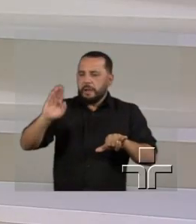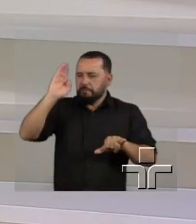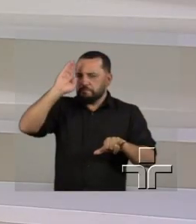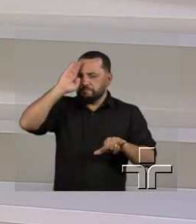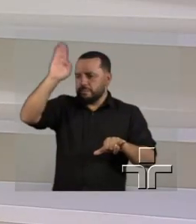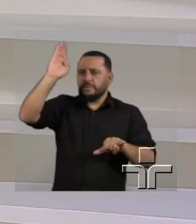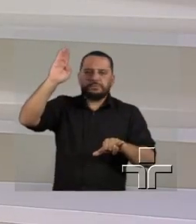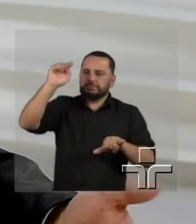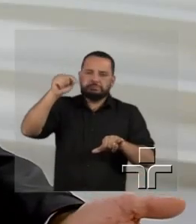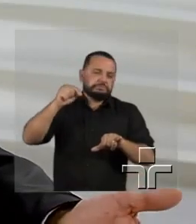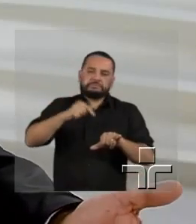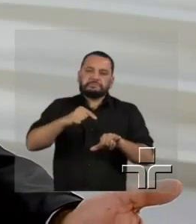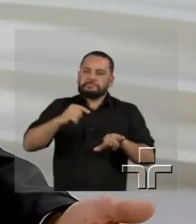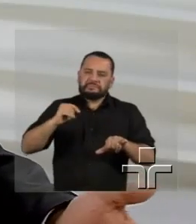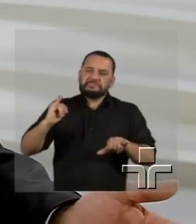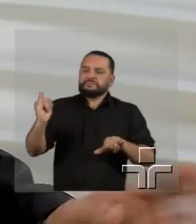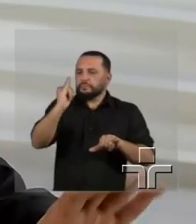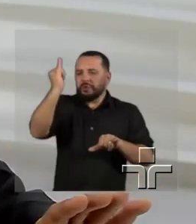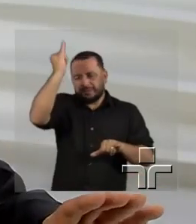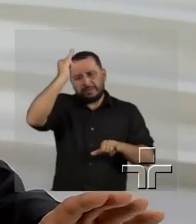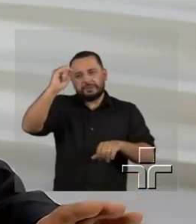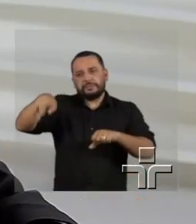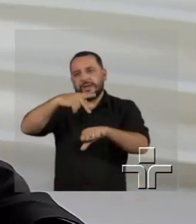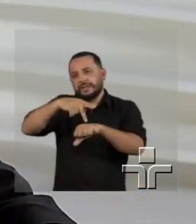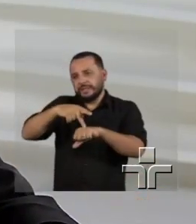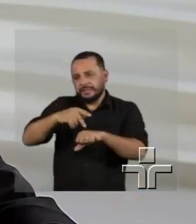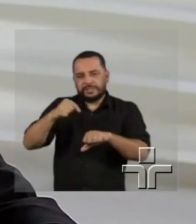artigos defendendo. Eu li mais artigos do que a